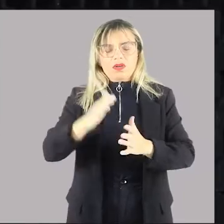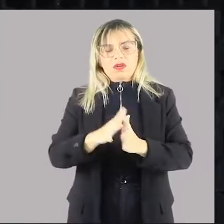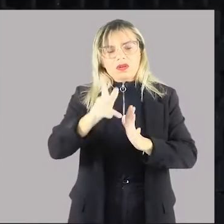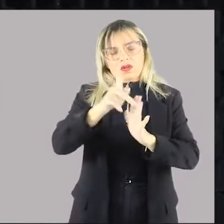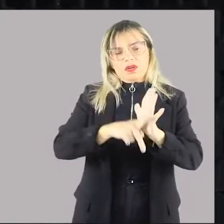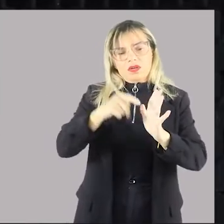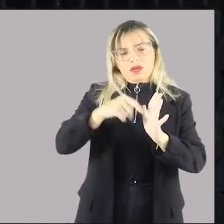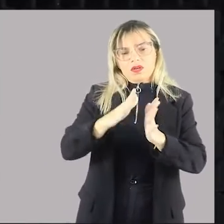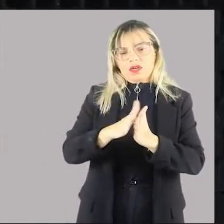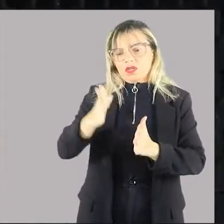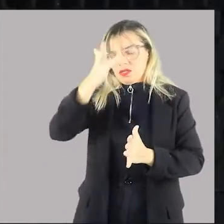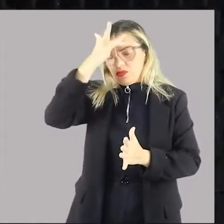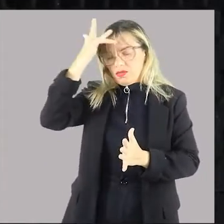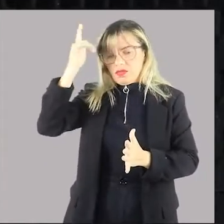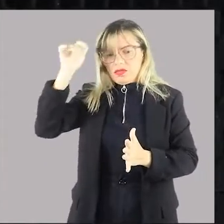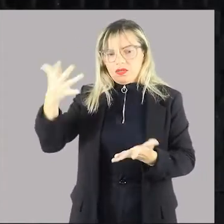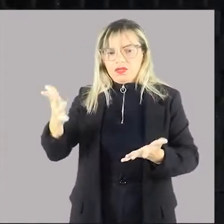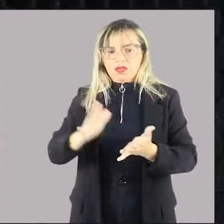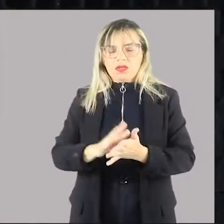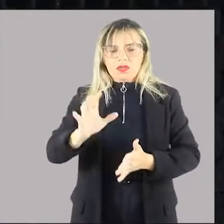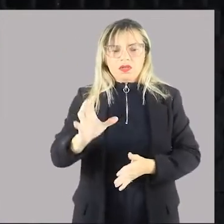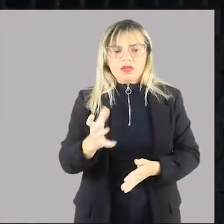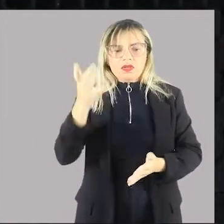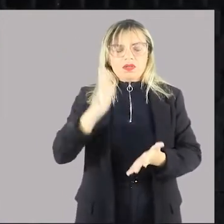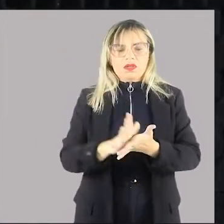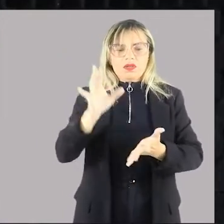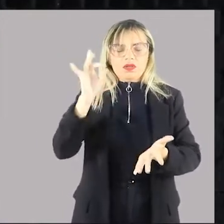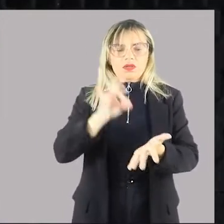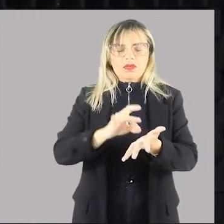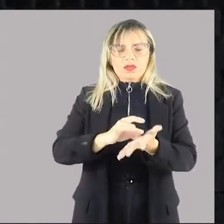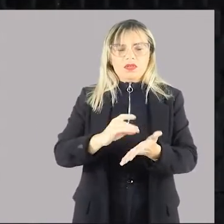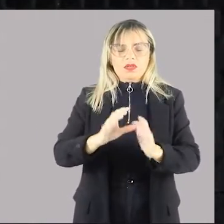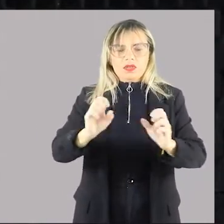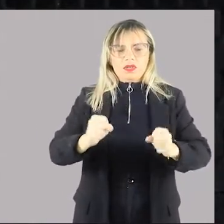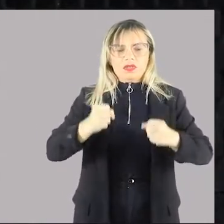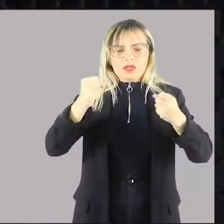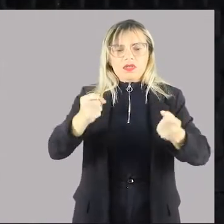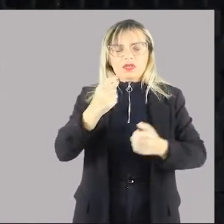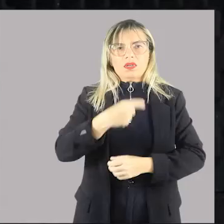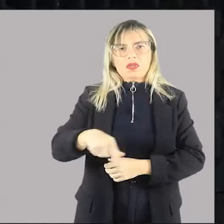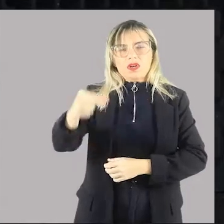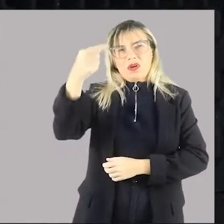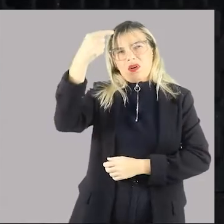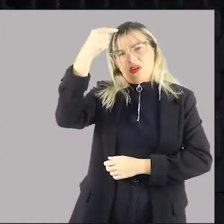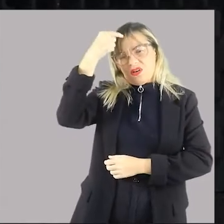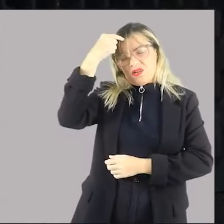deixar esse indivíduo. Mas só quando isso acontecer de fato é que a gente pode pensar